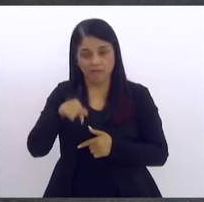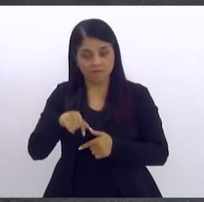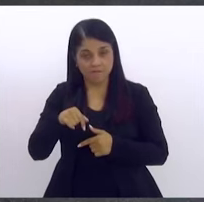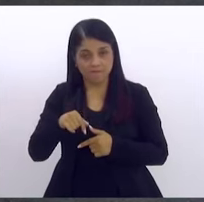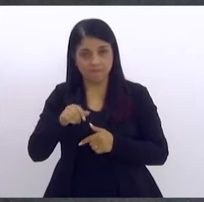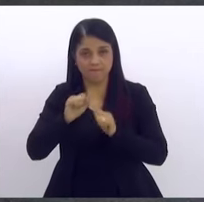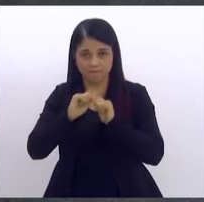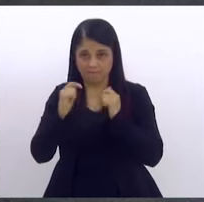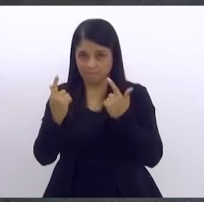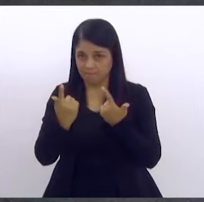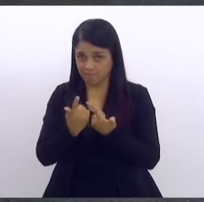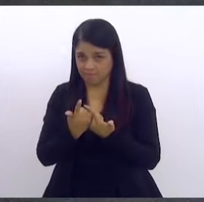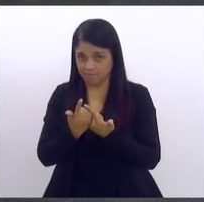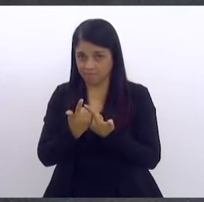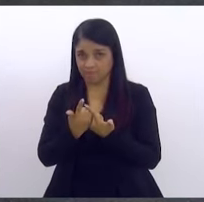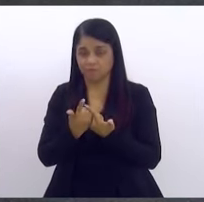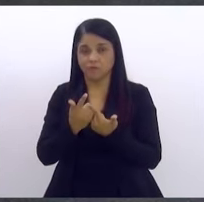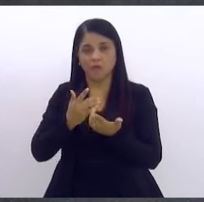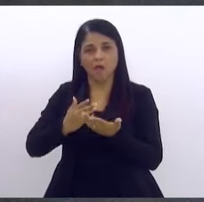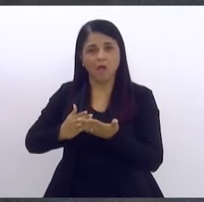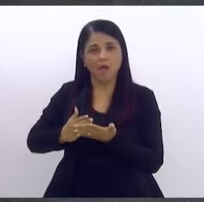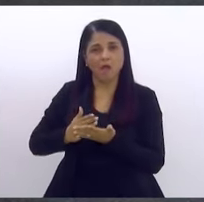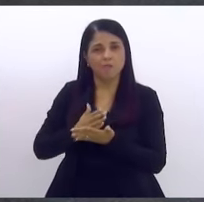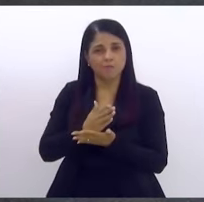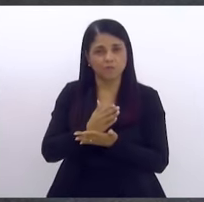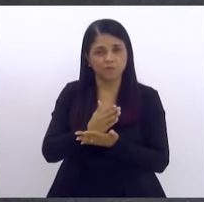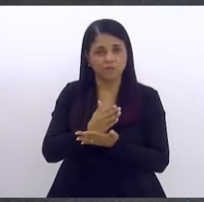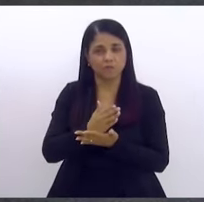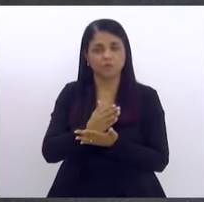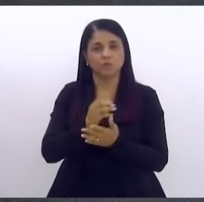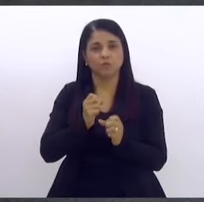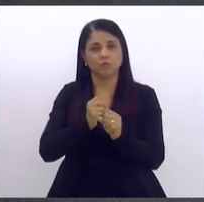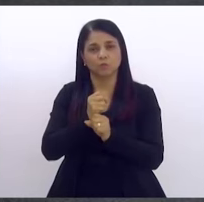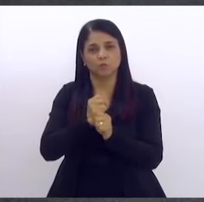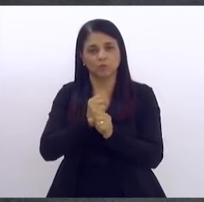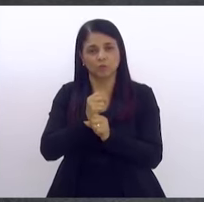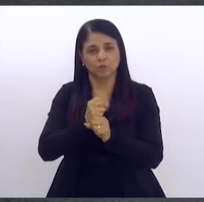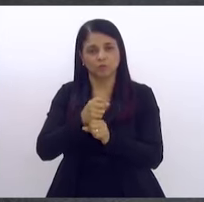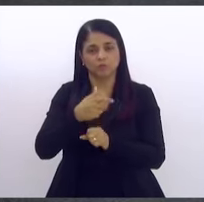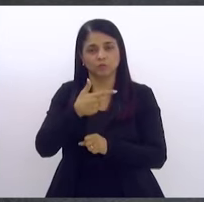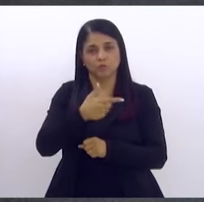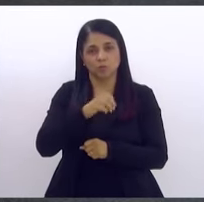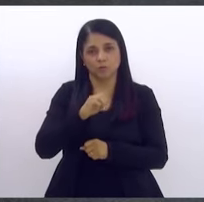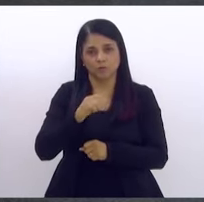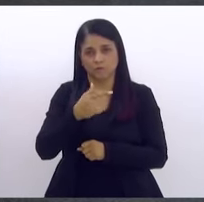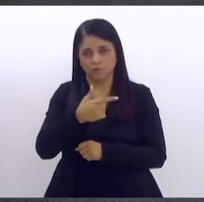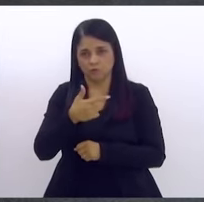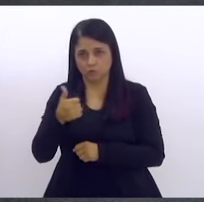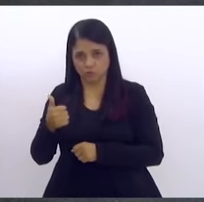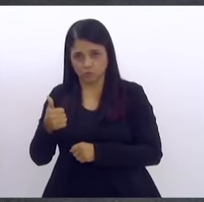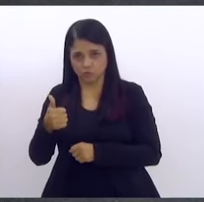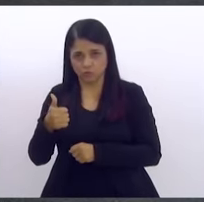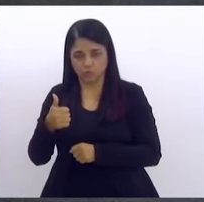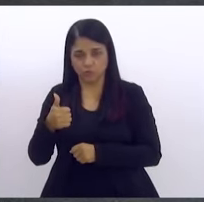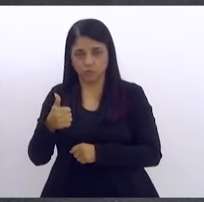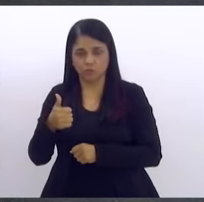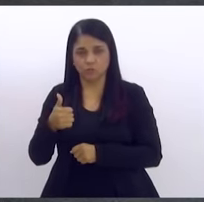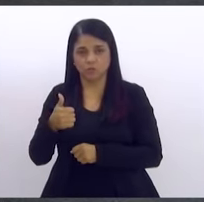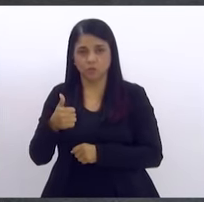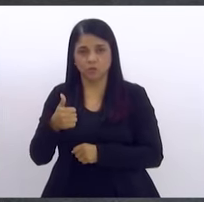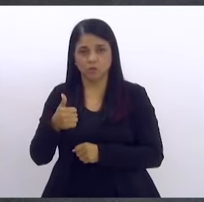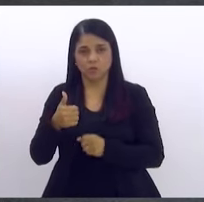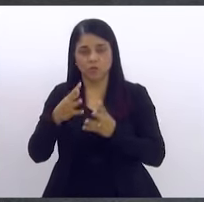casa aprovou, no ano de 21, a extinção